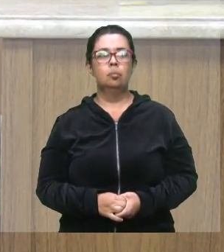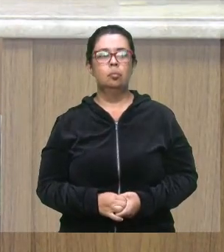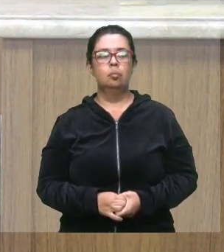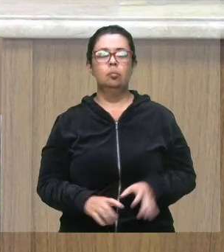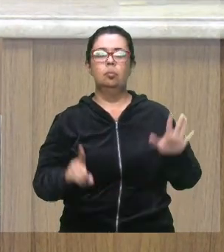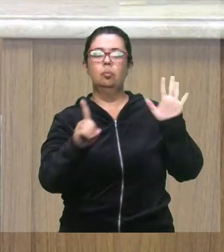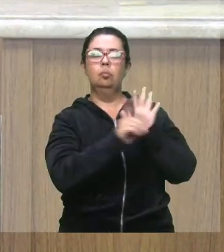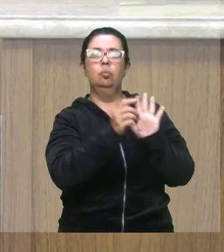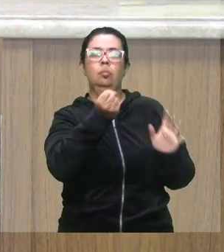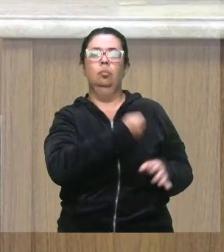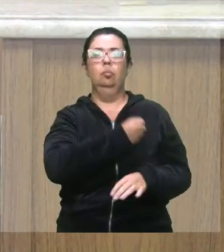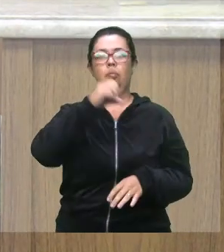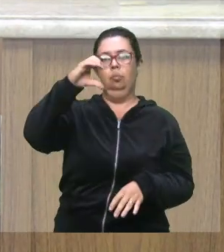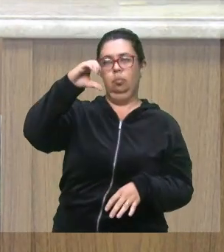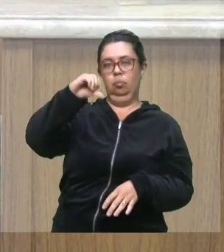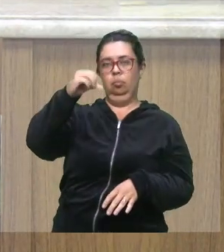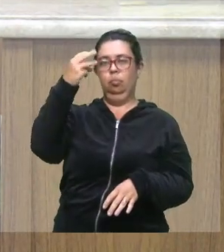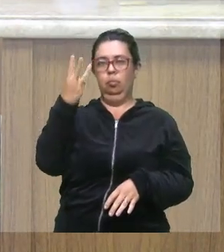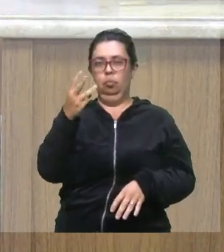Decreto número